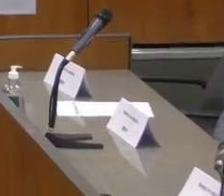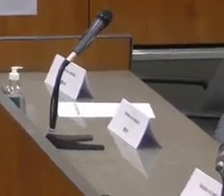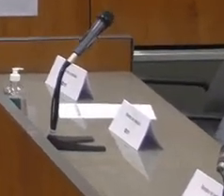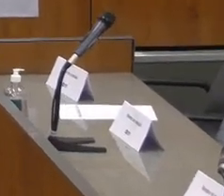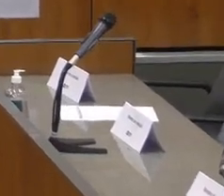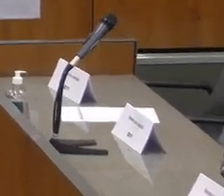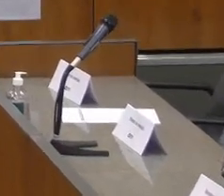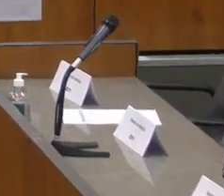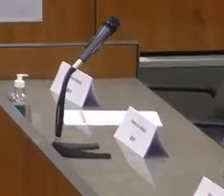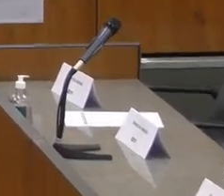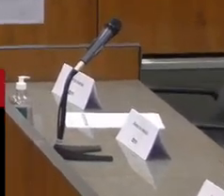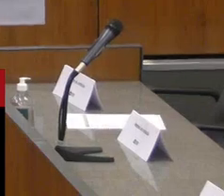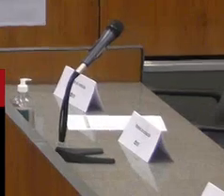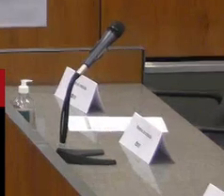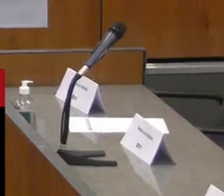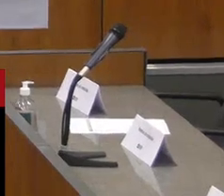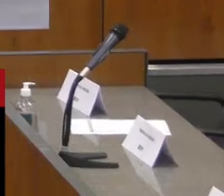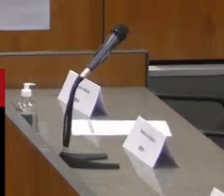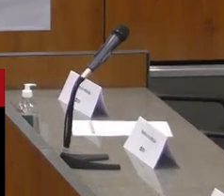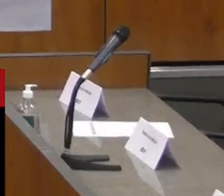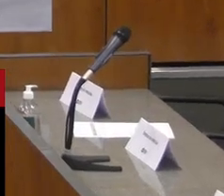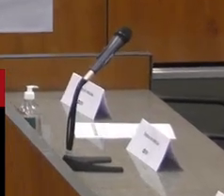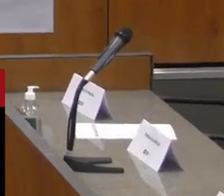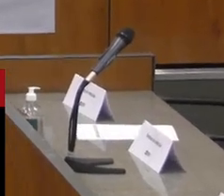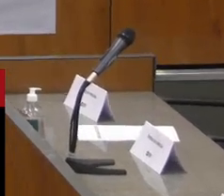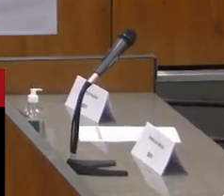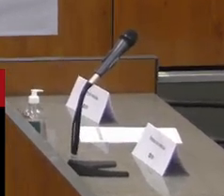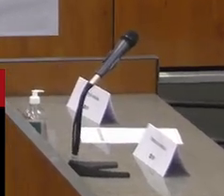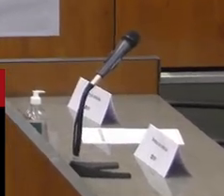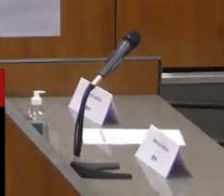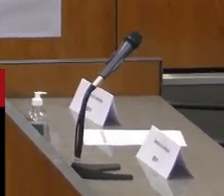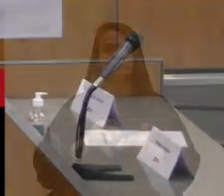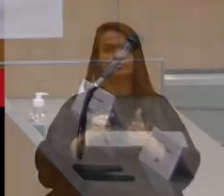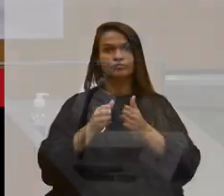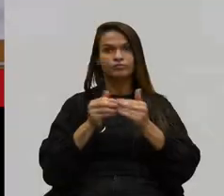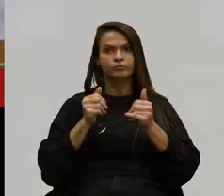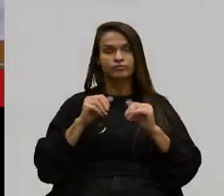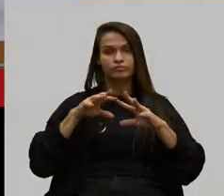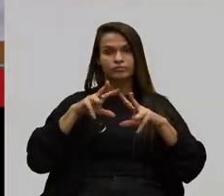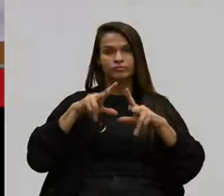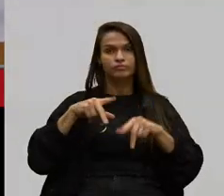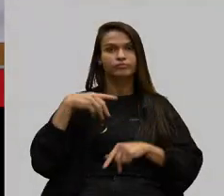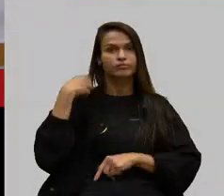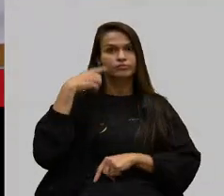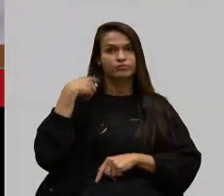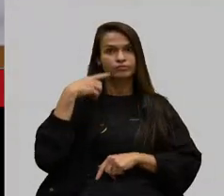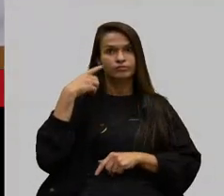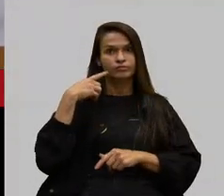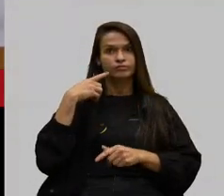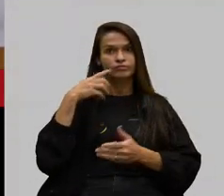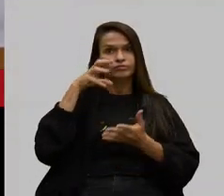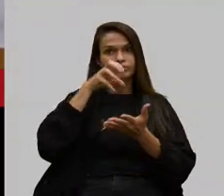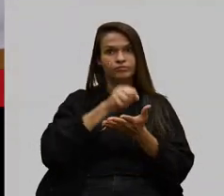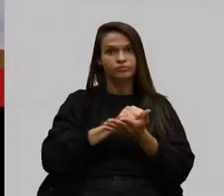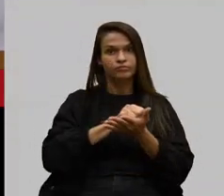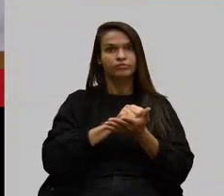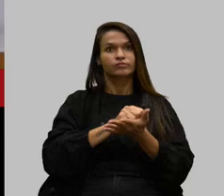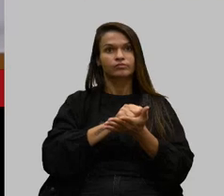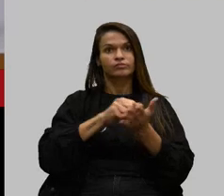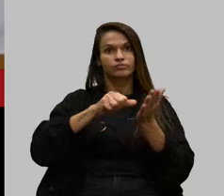Popular a presidência solicita que as deputadas os deputados faç seu registro biométrico no